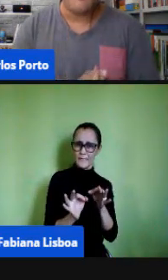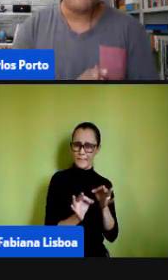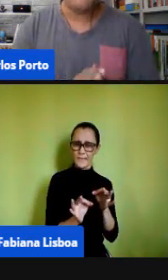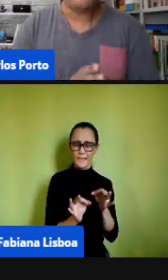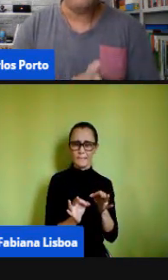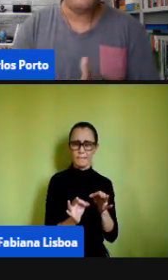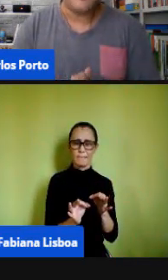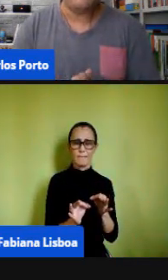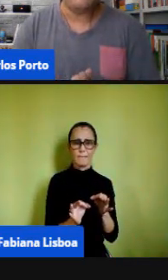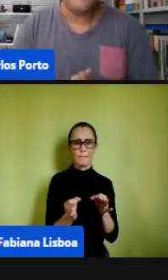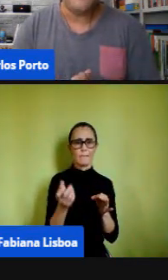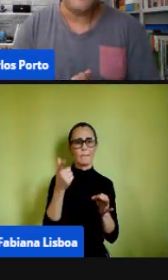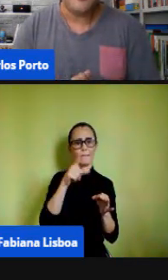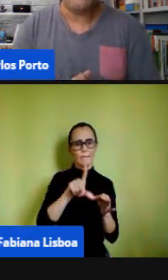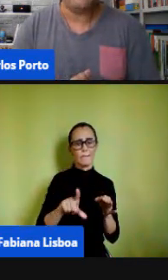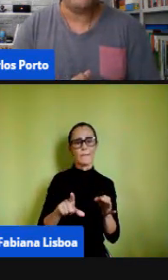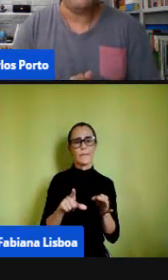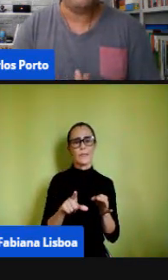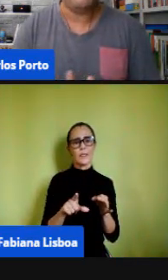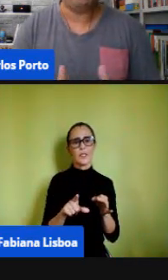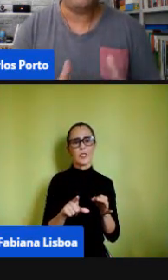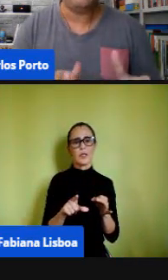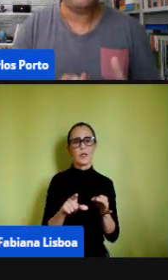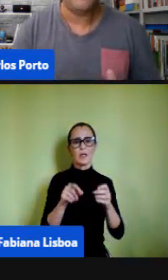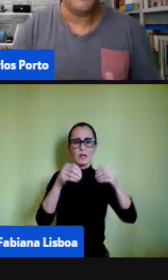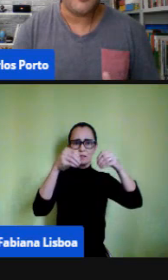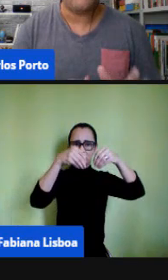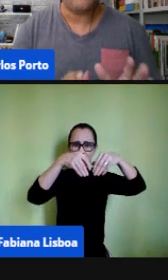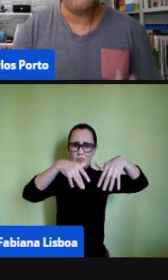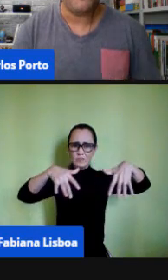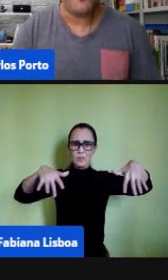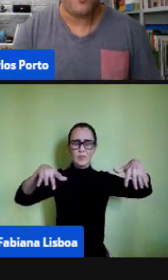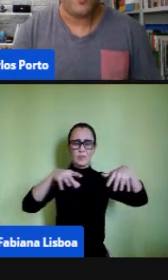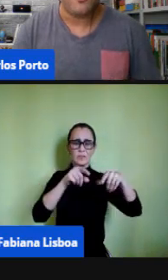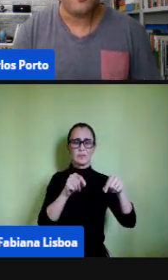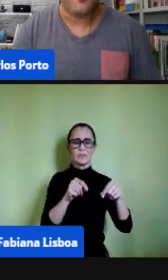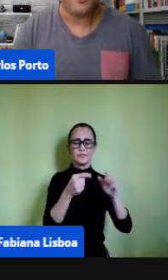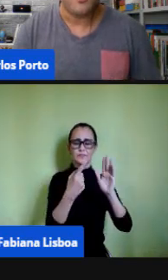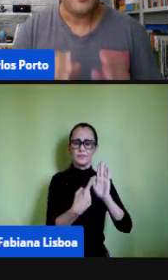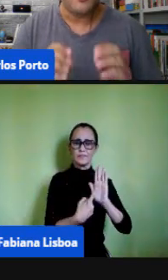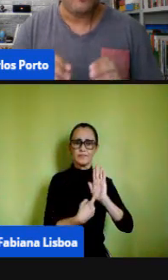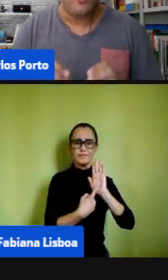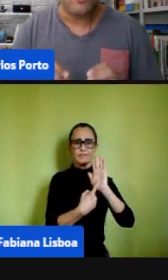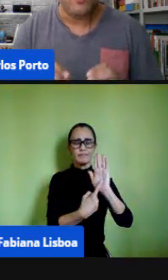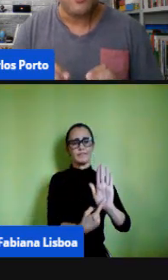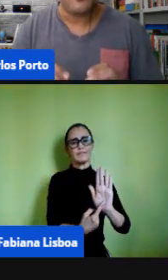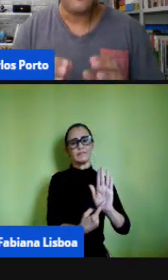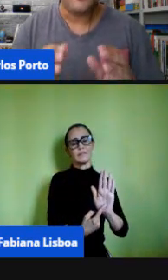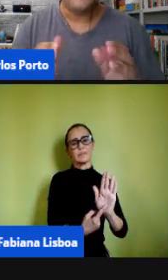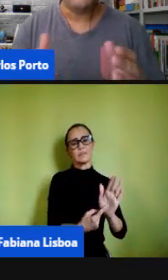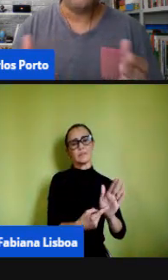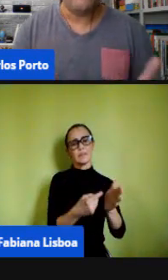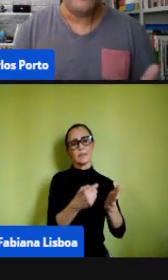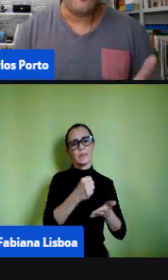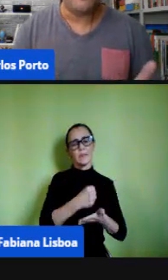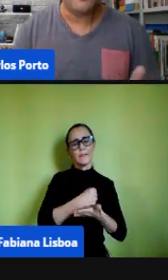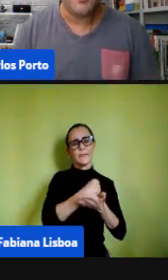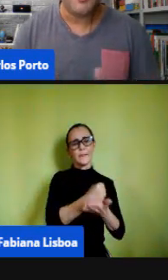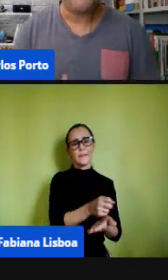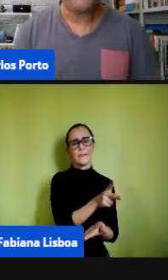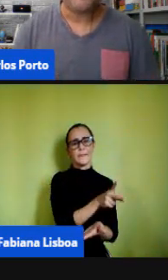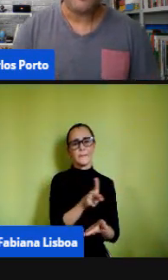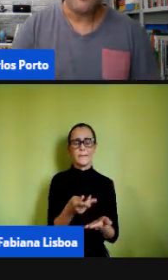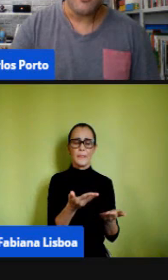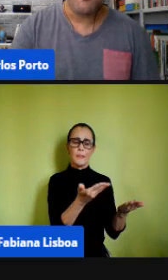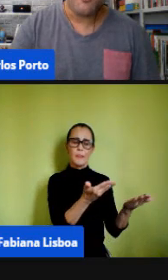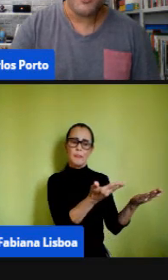o mapa de atividades, ele é um instrumento que pode auxiliar o professor. Dito isso, eu convido a